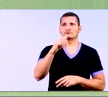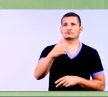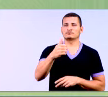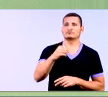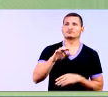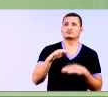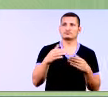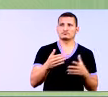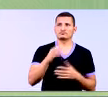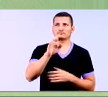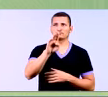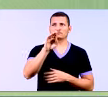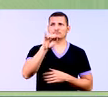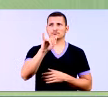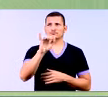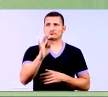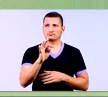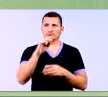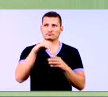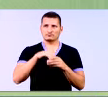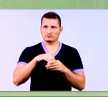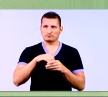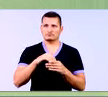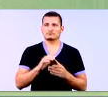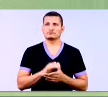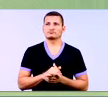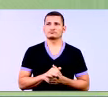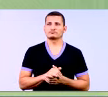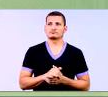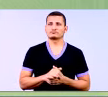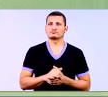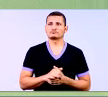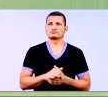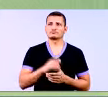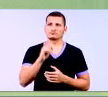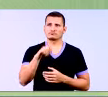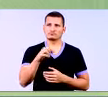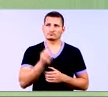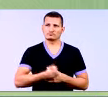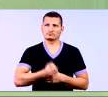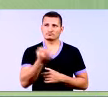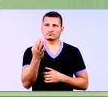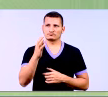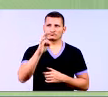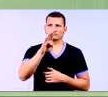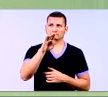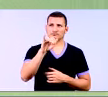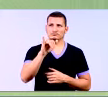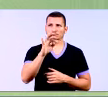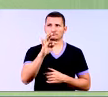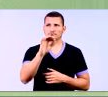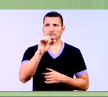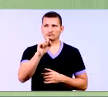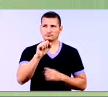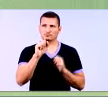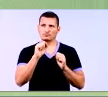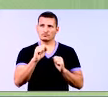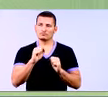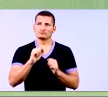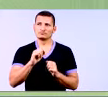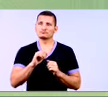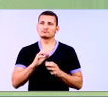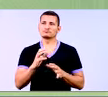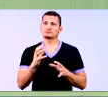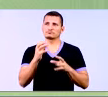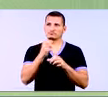Então, o bit interno do computador, que é o que se chama de bit interno, é a quantidade de bits que pode ser processado por vez. Ou seja, em